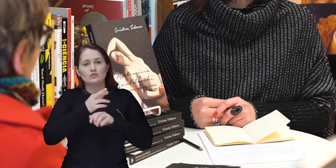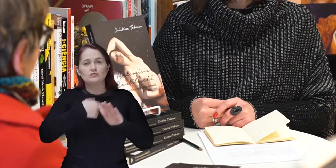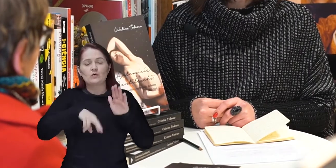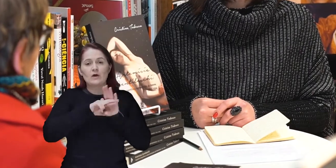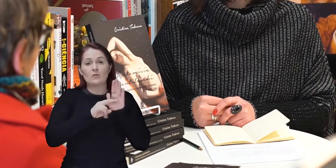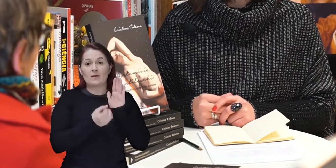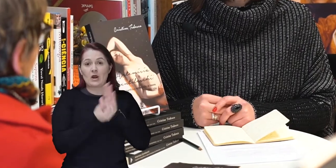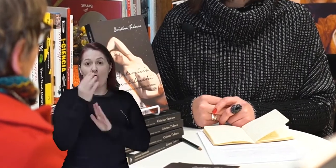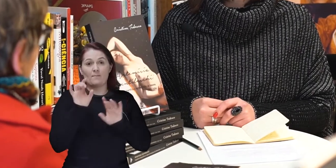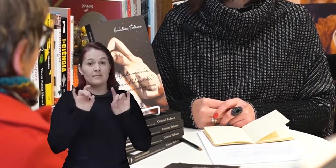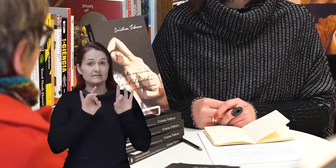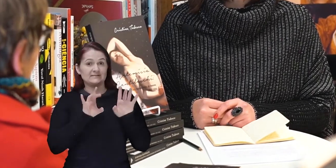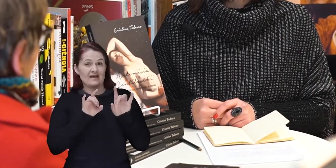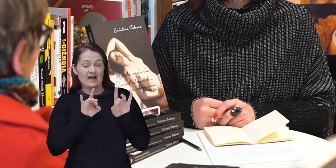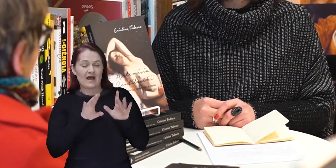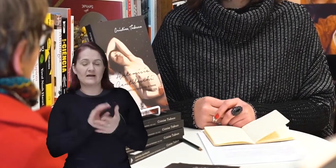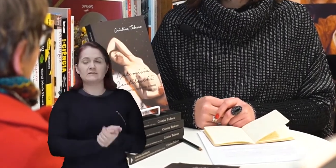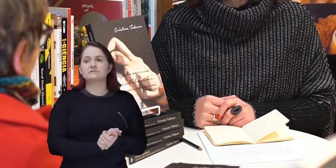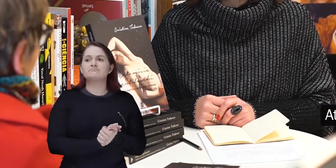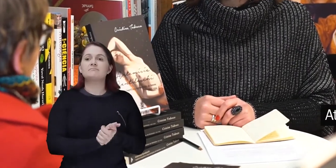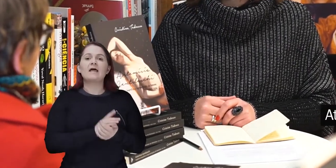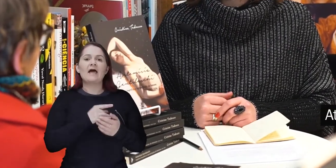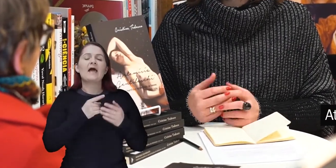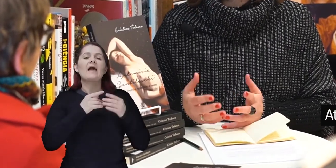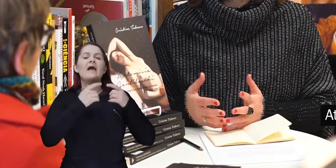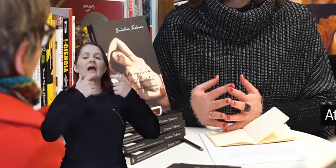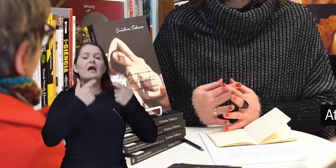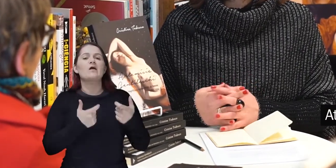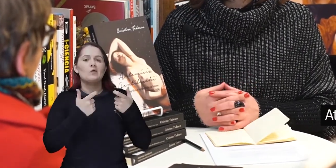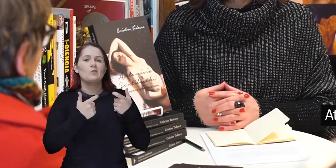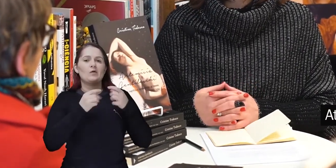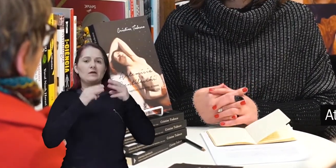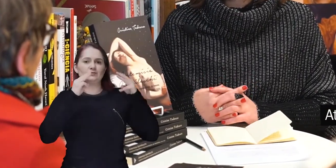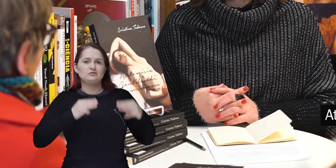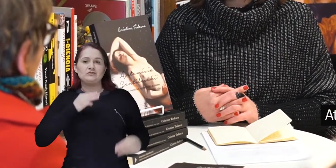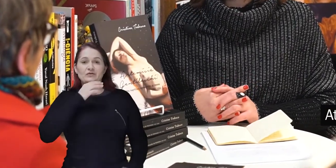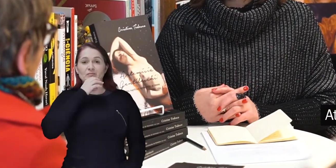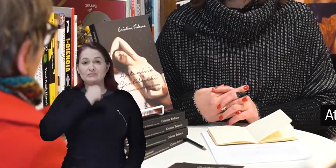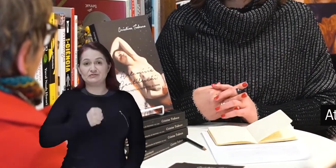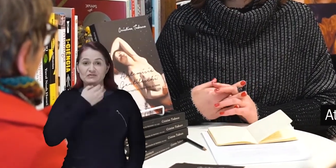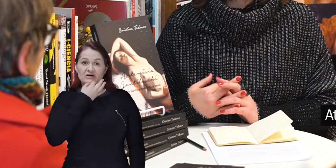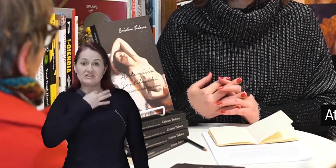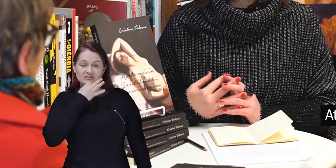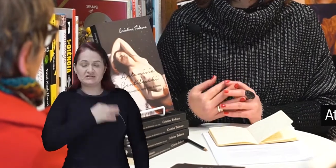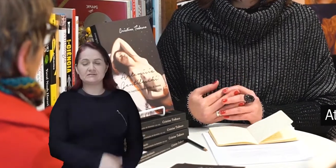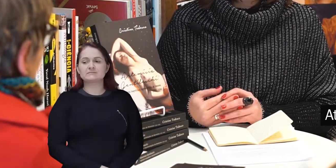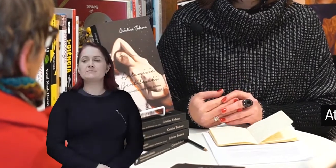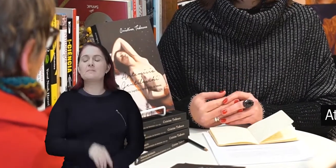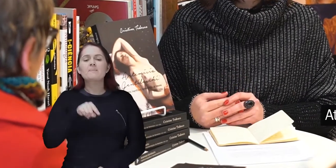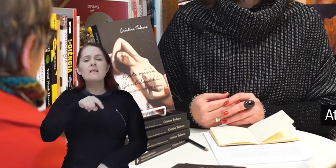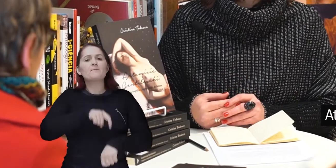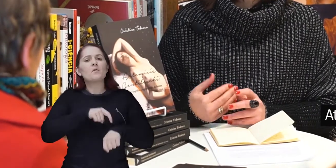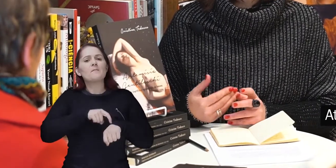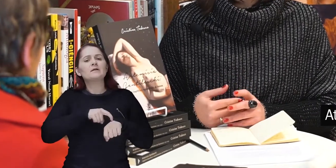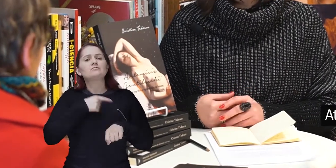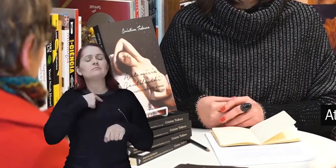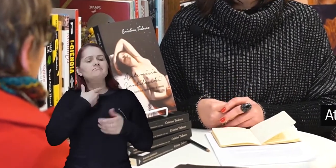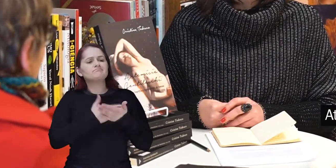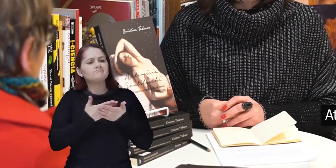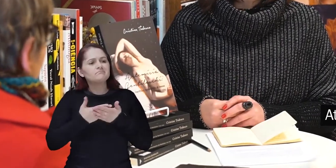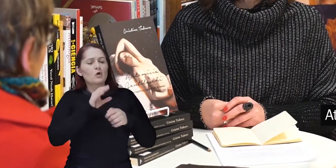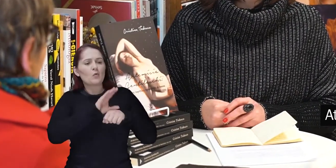Museu dos Capuchinhos, também lá em Caxias. E na biblioteca desse ateliê eu tive contato com os primeiros catálogos de